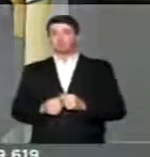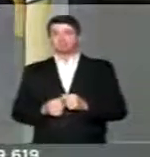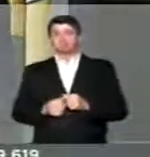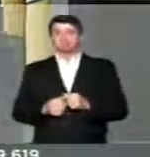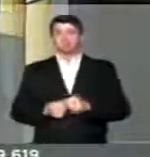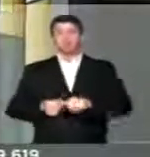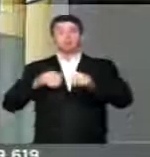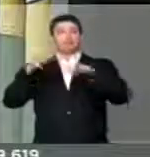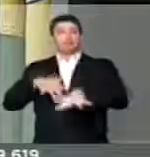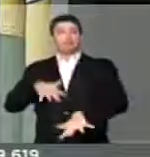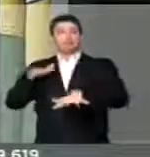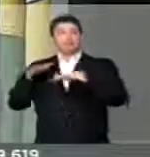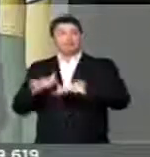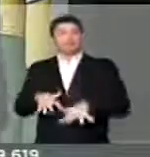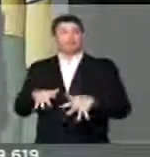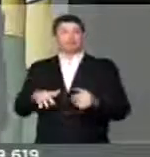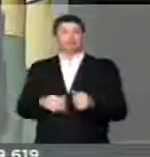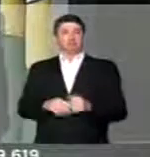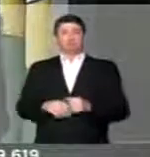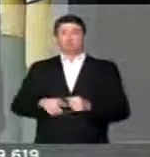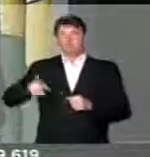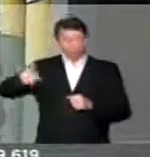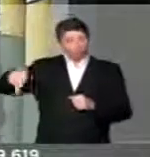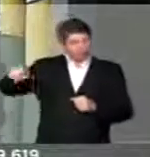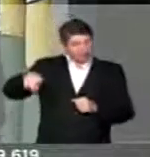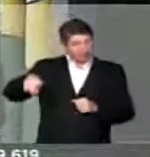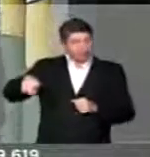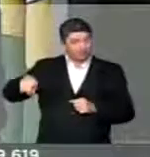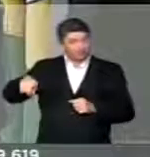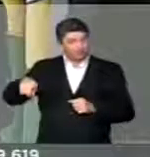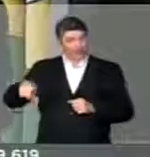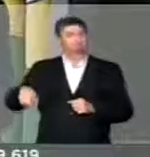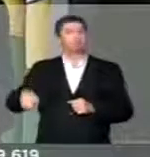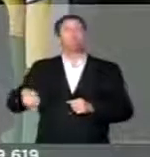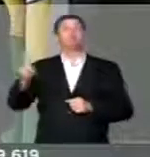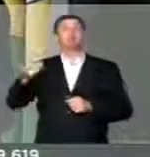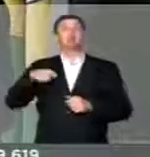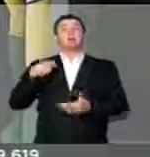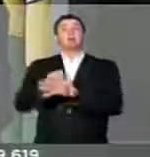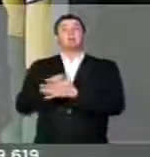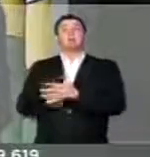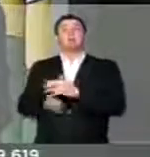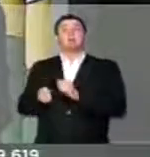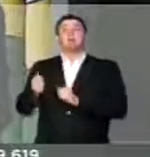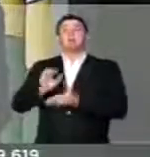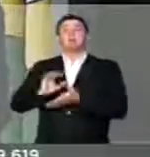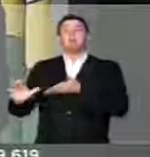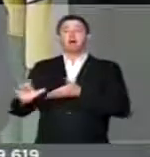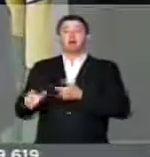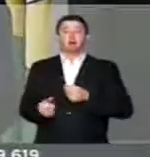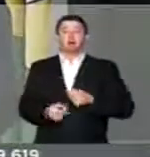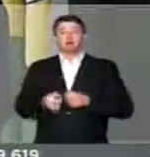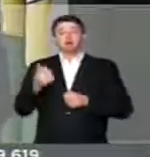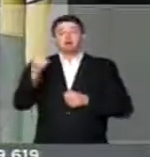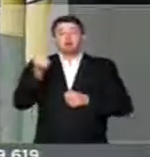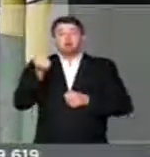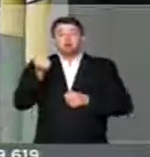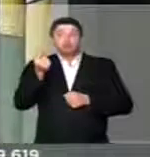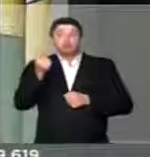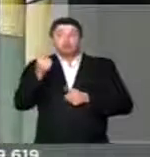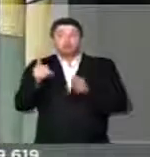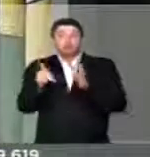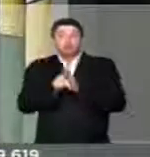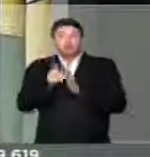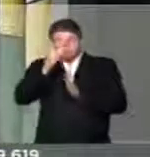As manifestações feitas por vocês são bancadas e custeadas com dinheiro